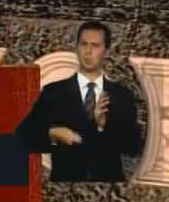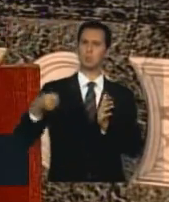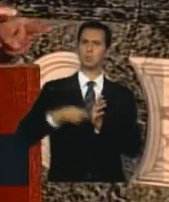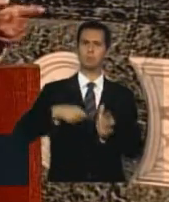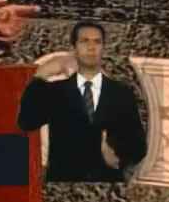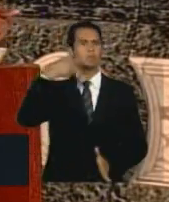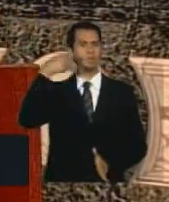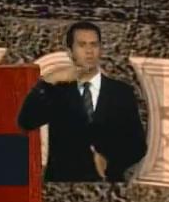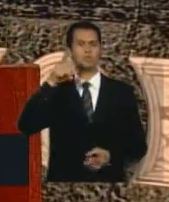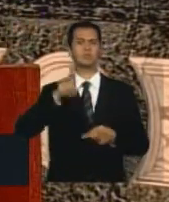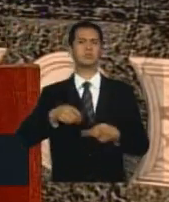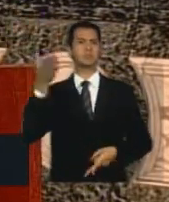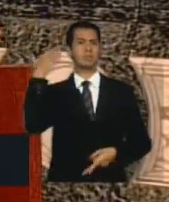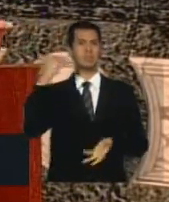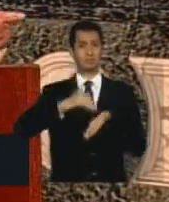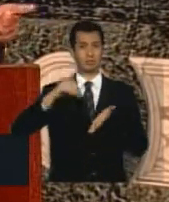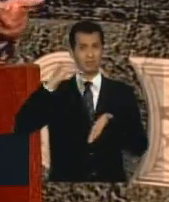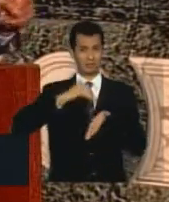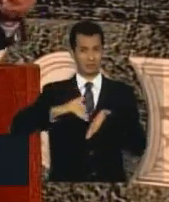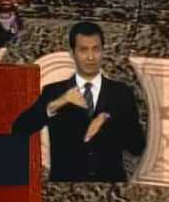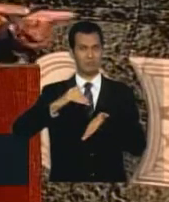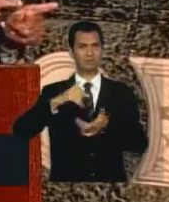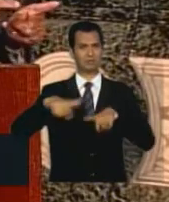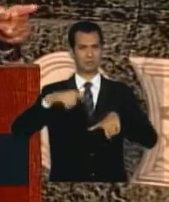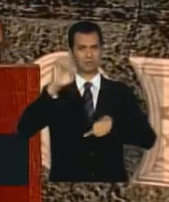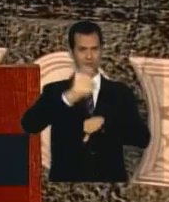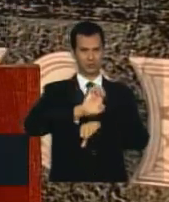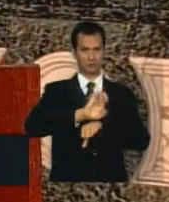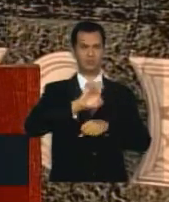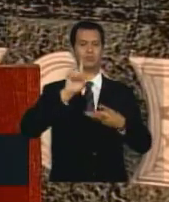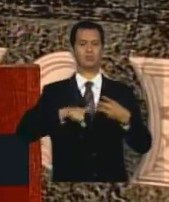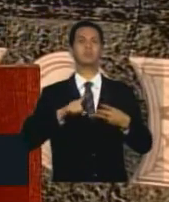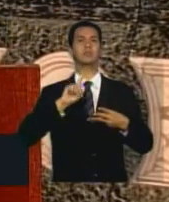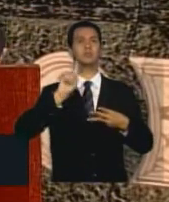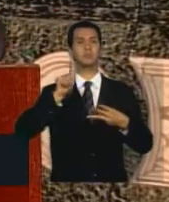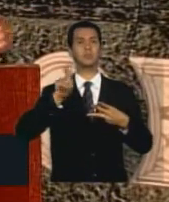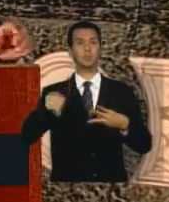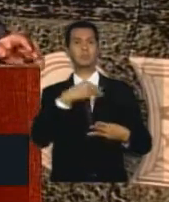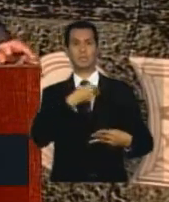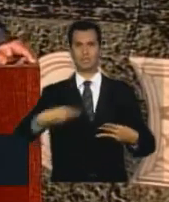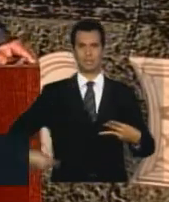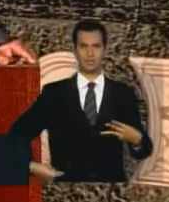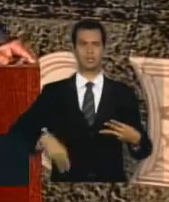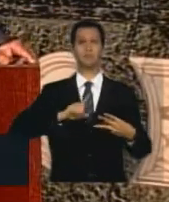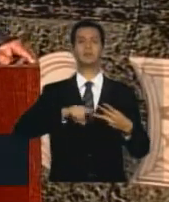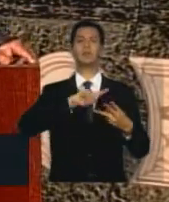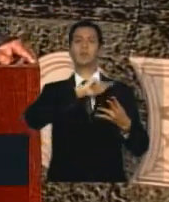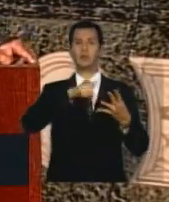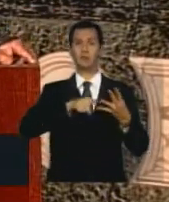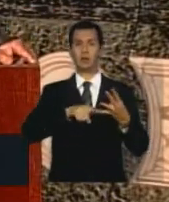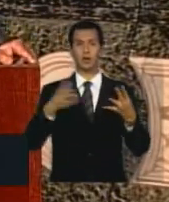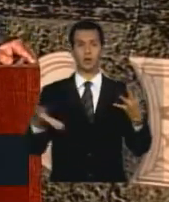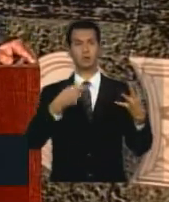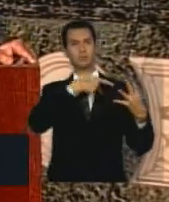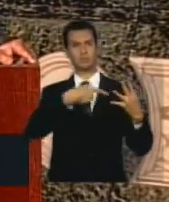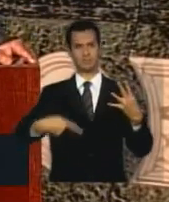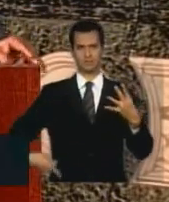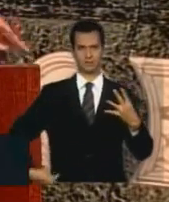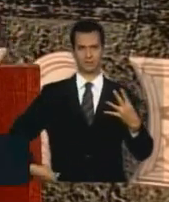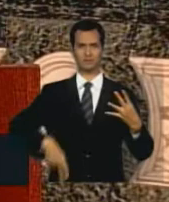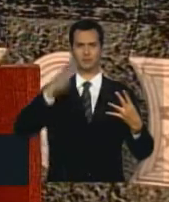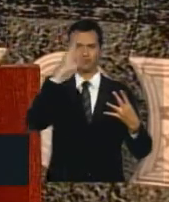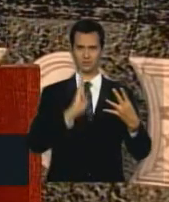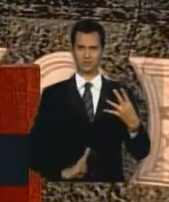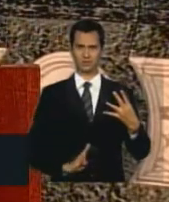vida como secretária de Estado, da sua vida como ministra do presidente Lula e da sua vida como presidente da